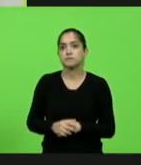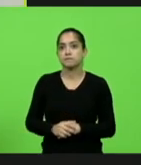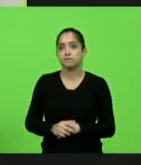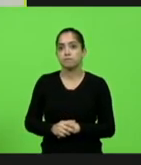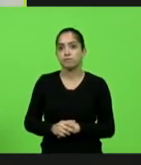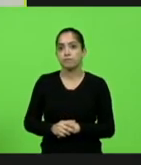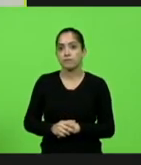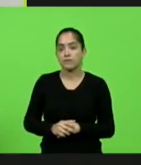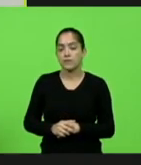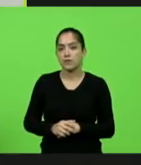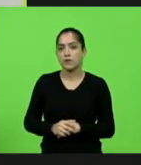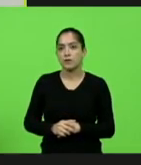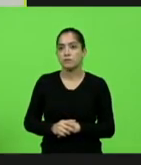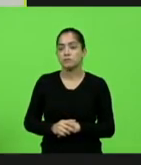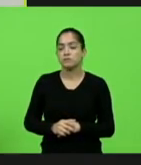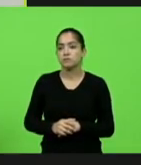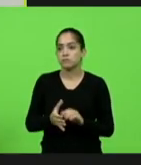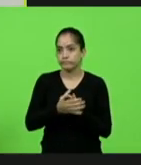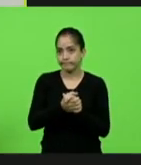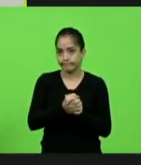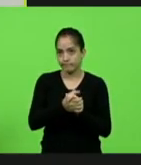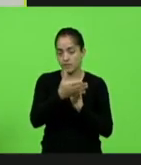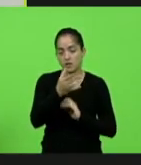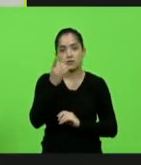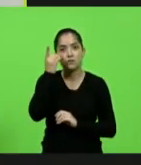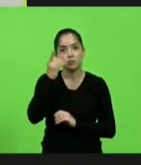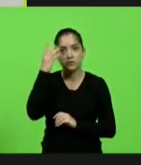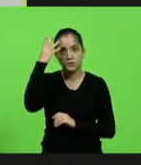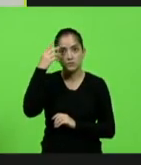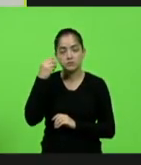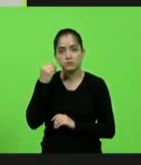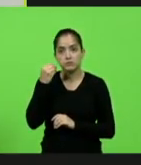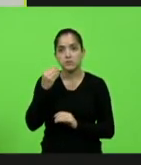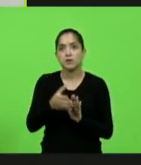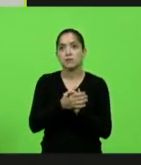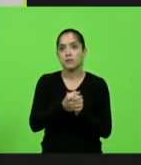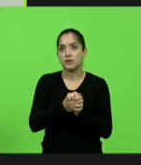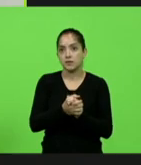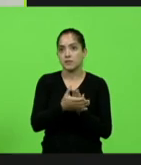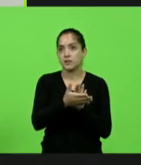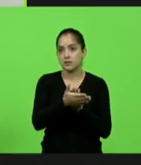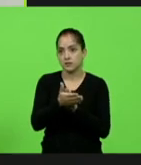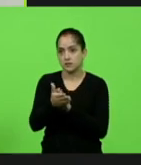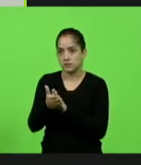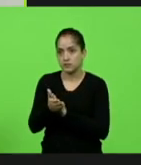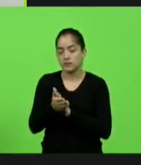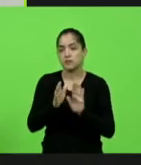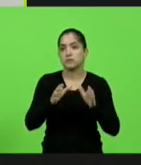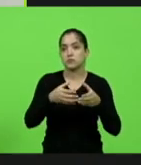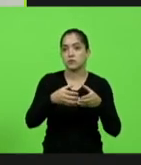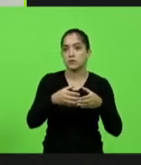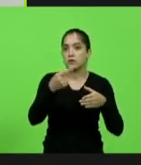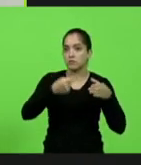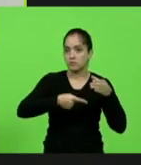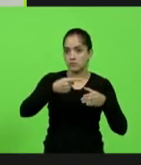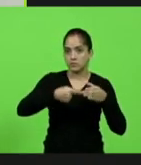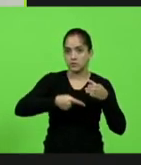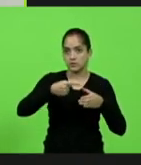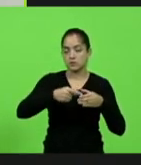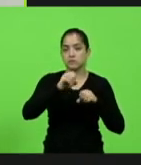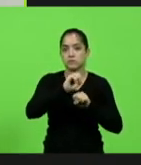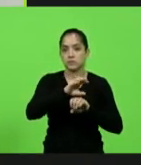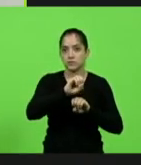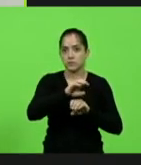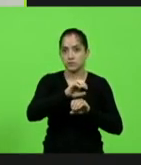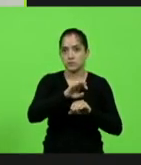Olá, nossa saudação à deputada Luciana Caminati. Parabenizamos a todos os membros da Comissão de Educação da Assembleia